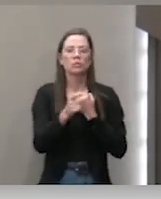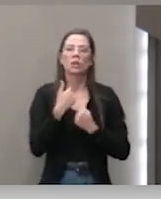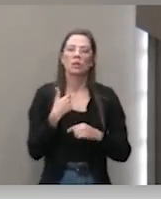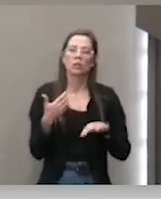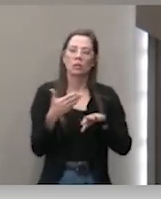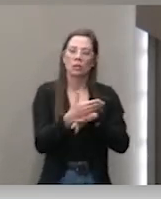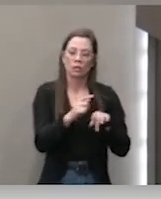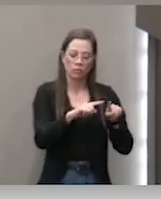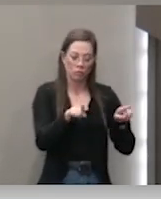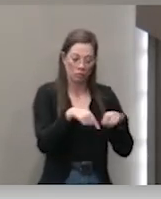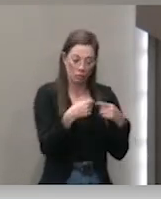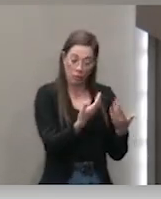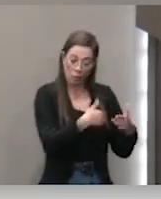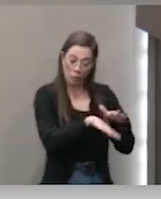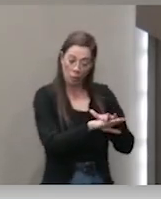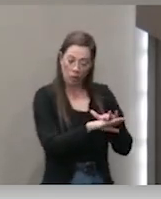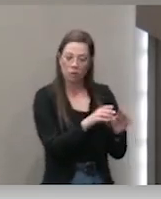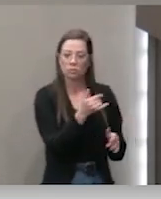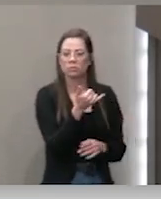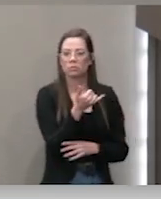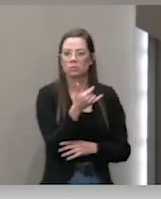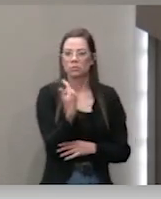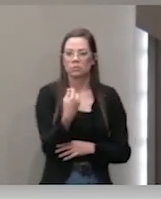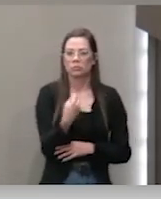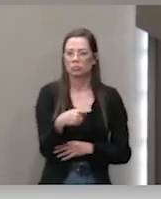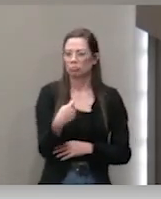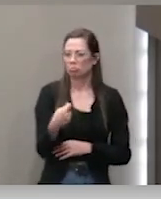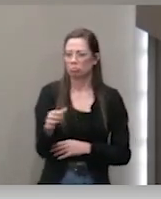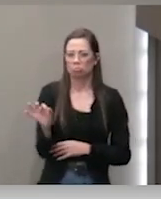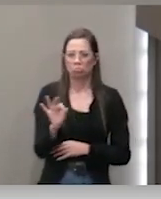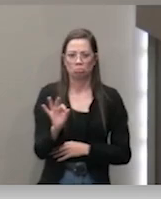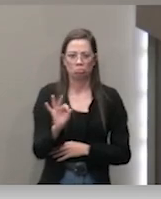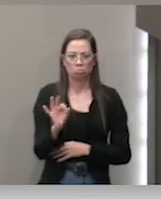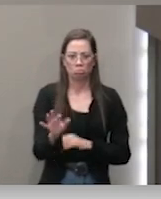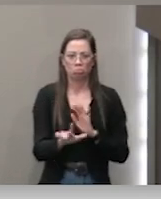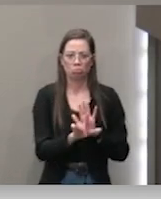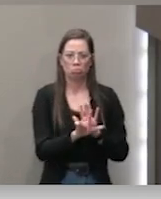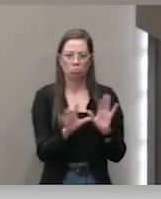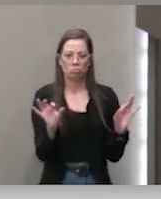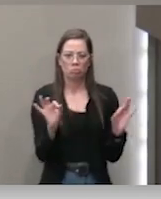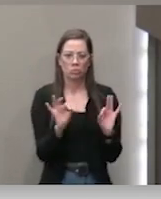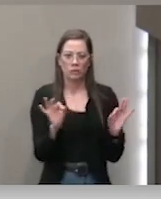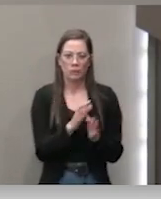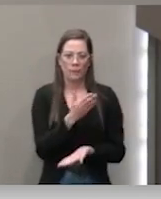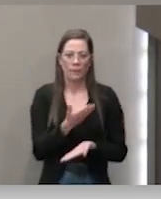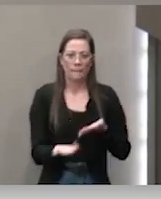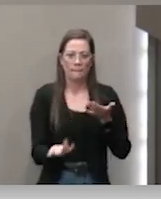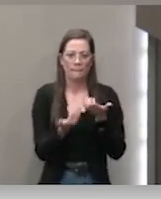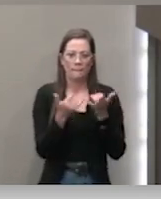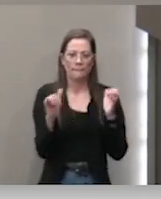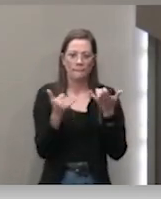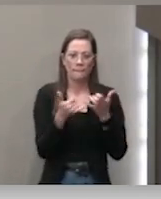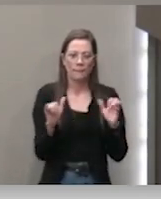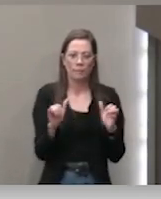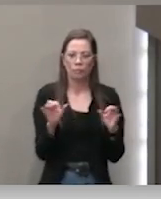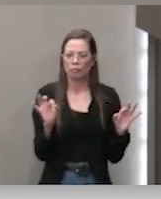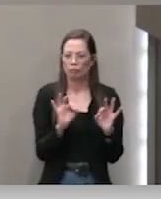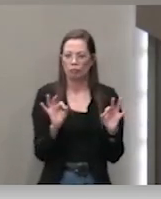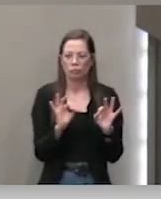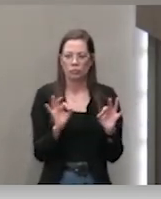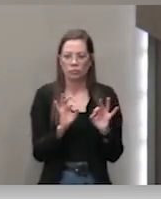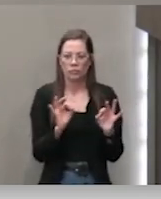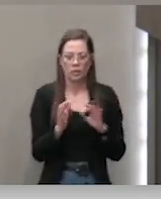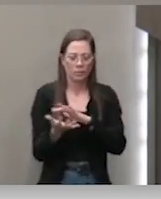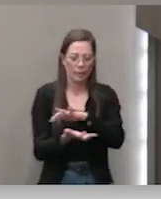na sala, tu guarda o teu celular. Não precisava de uma lei, não precisava dessa perda de energia, não precisava de todo